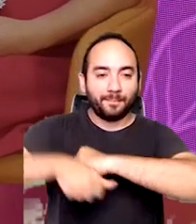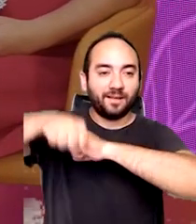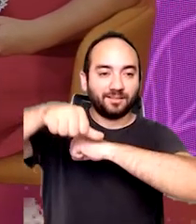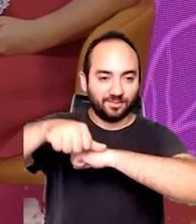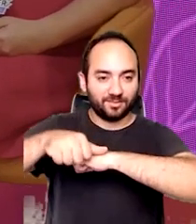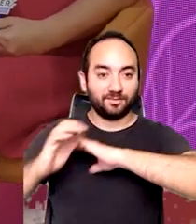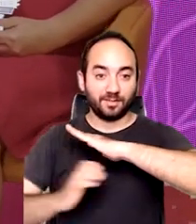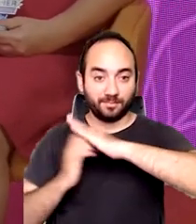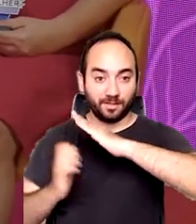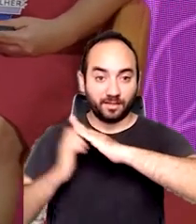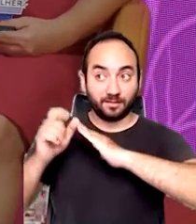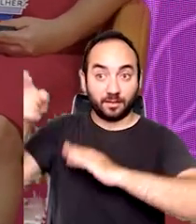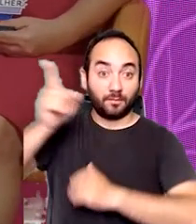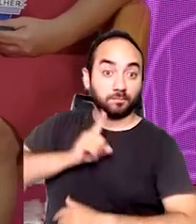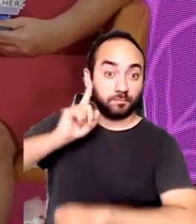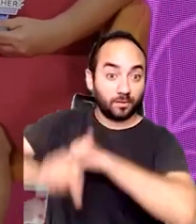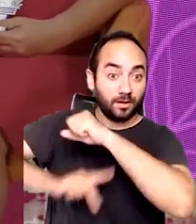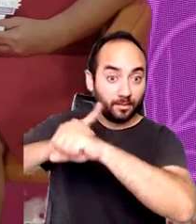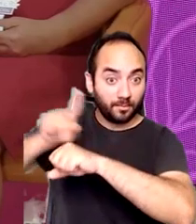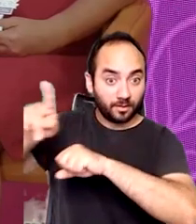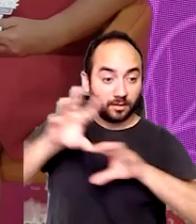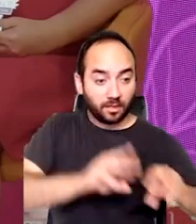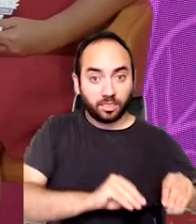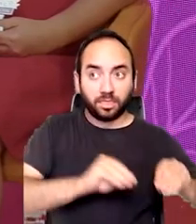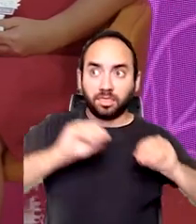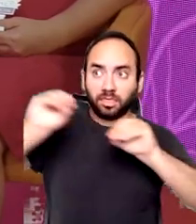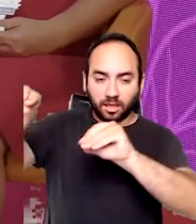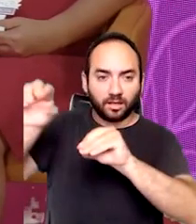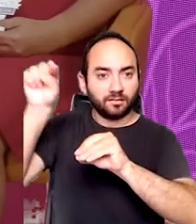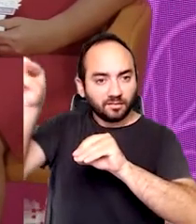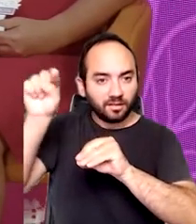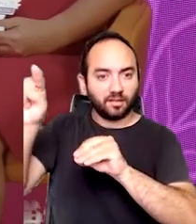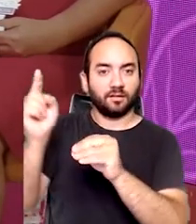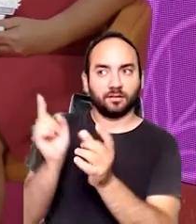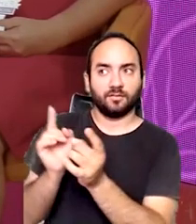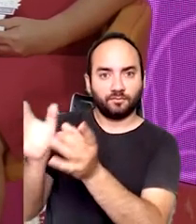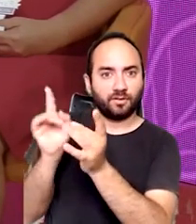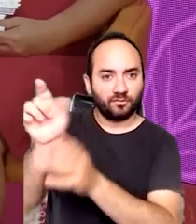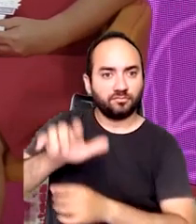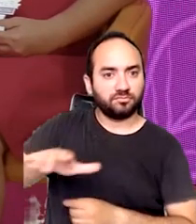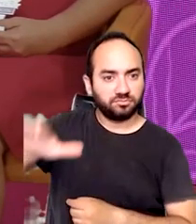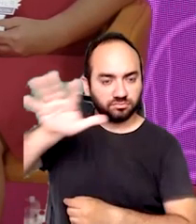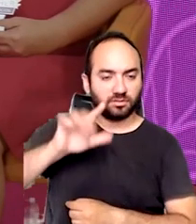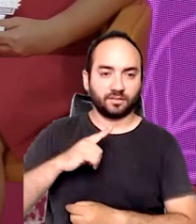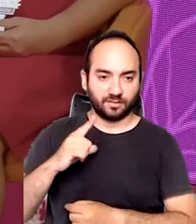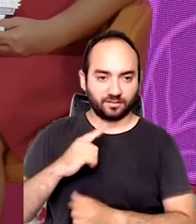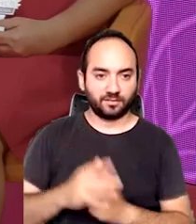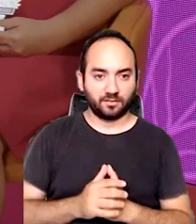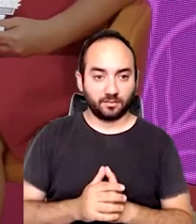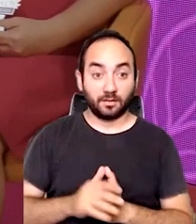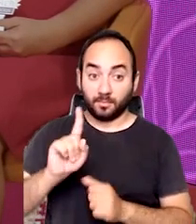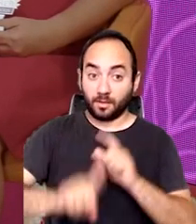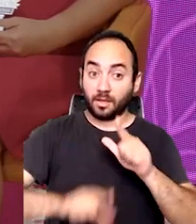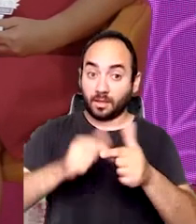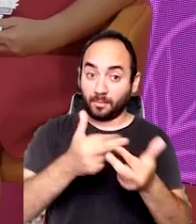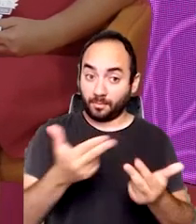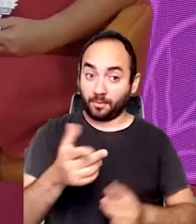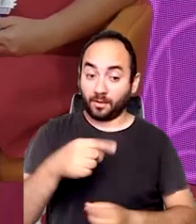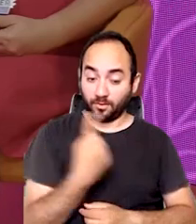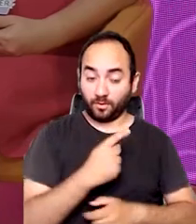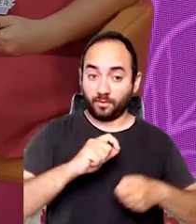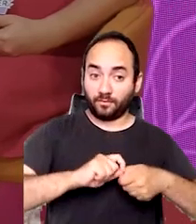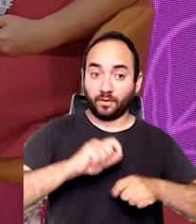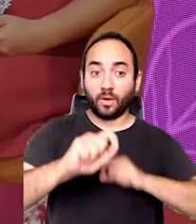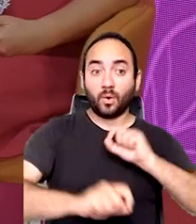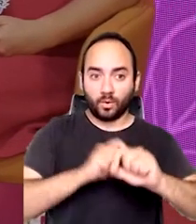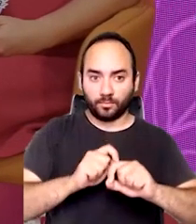americana para que eh levasse os nossos produtos para o exterior Vale lembrar que esses produtos